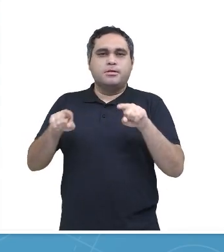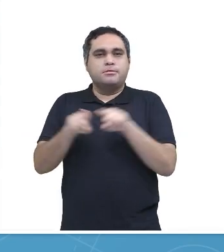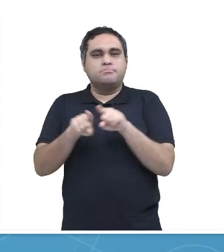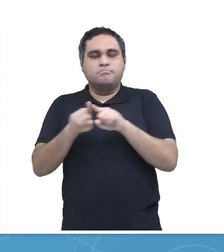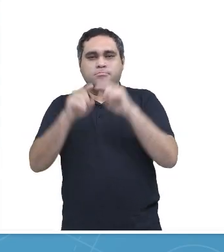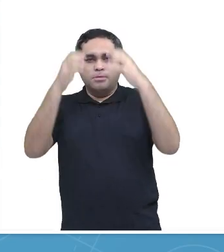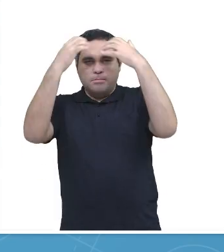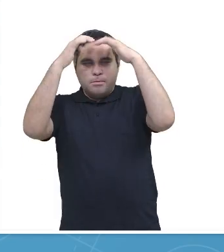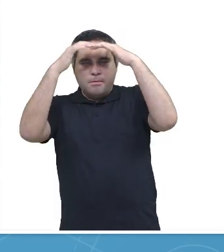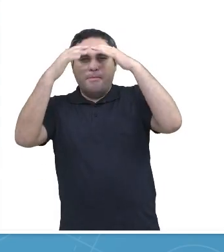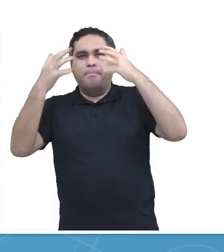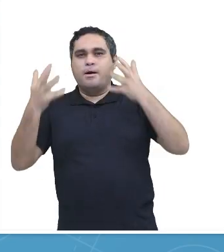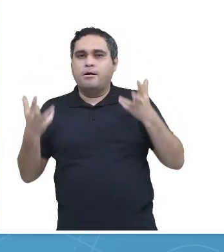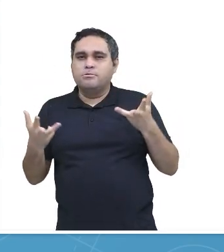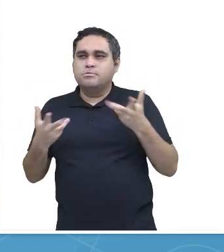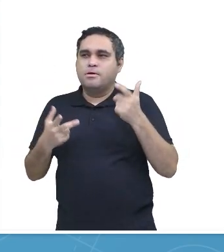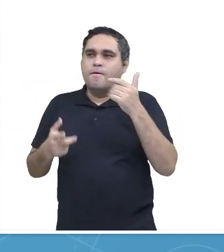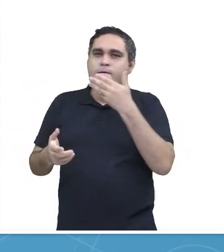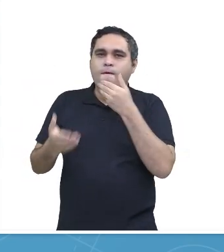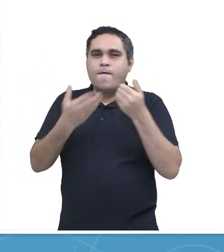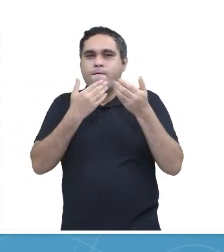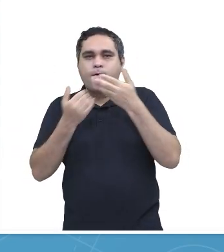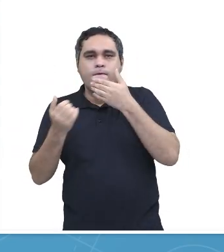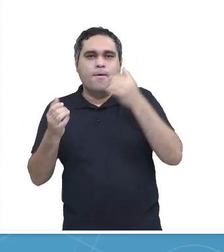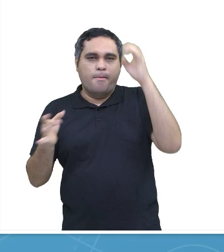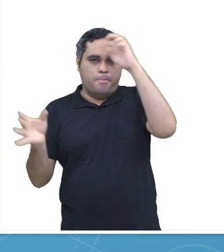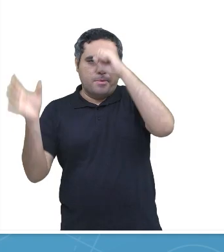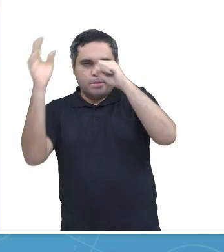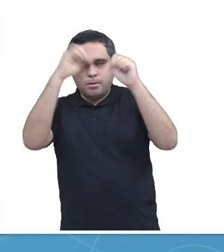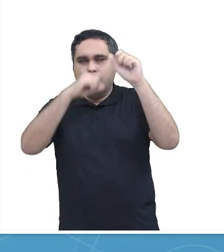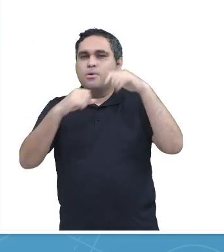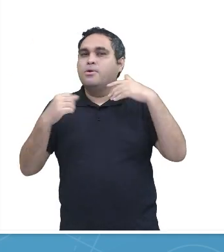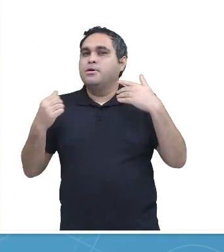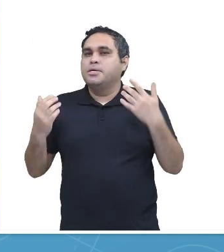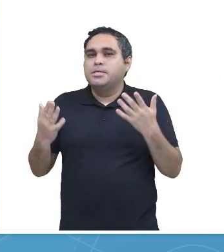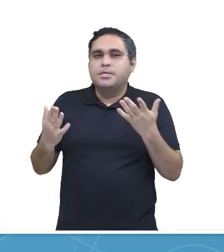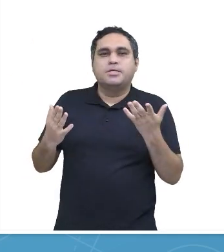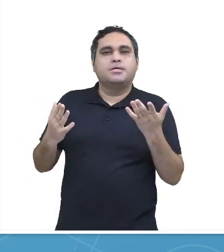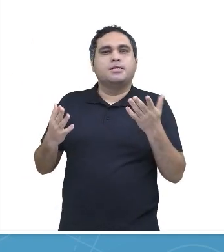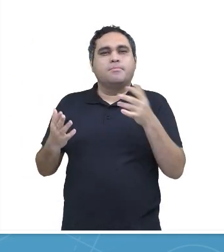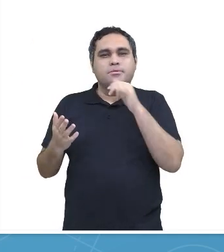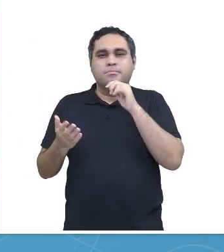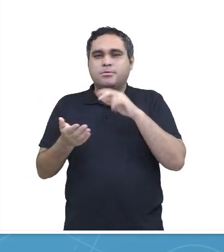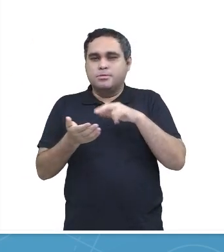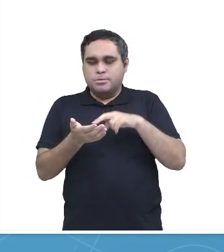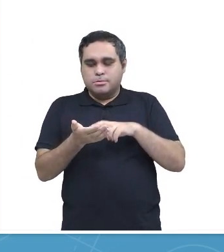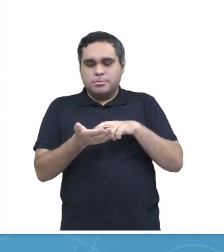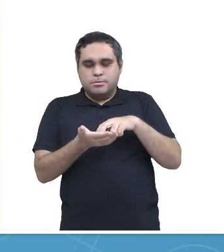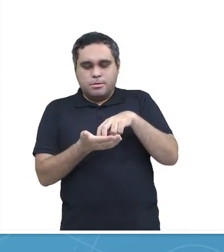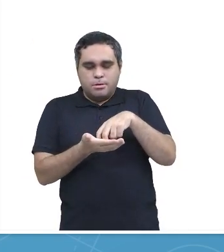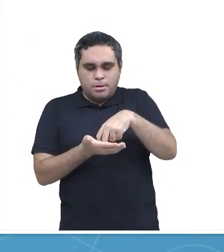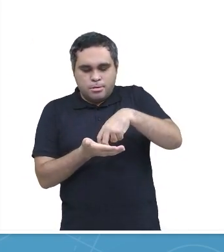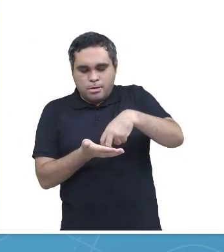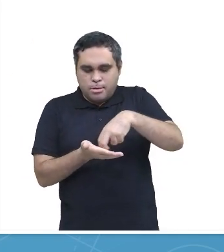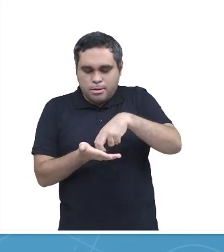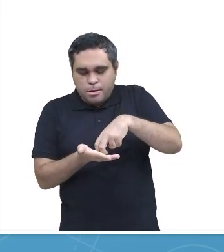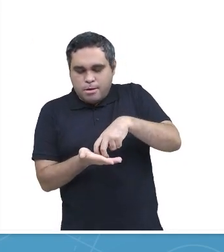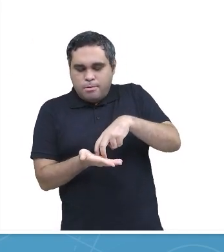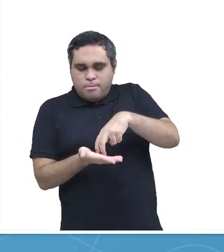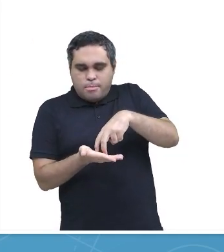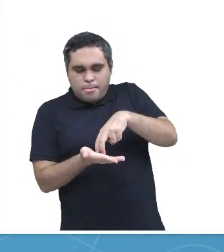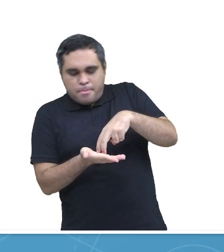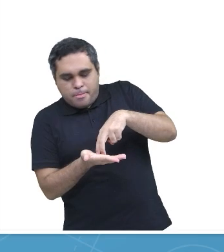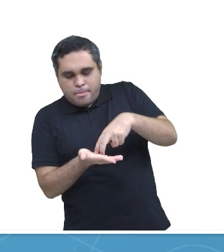habilidades motoras. Quais são essas habilidades? Aprende a se equilibrar, desde os primeiros